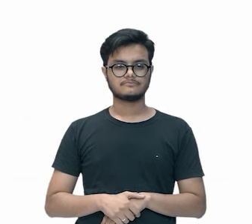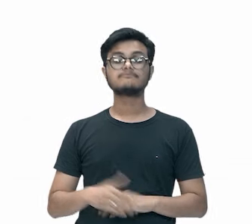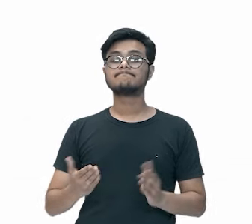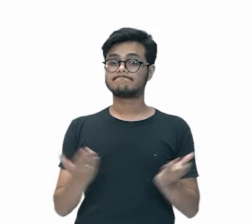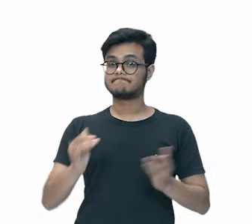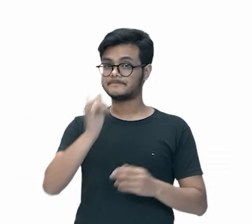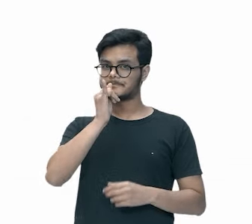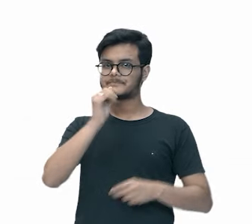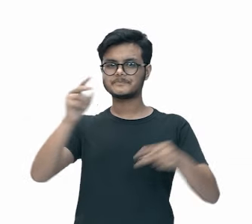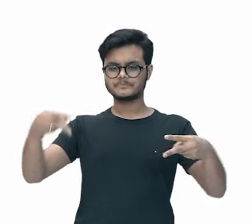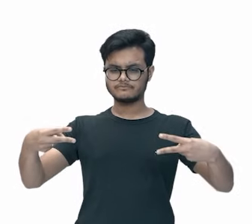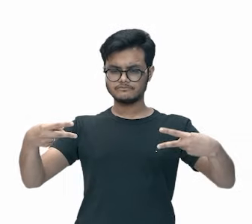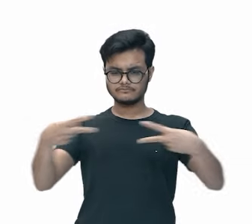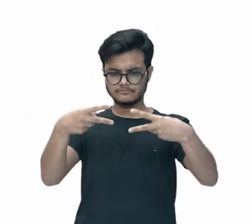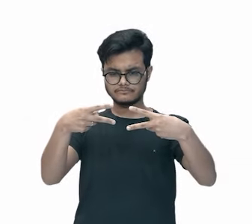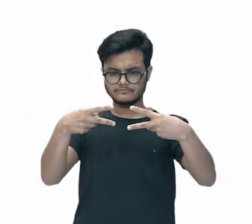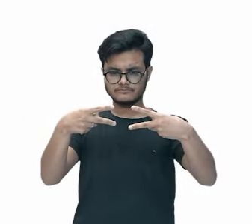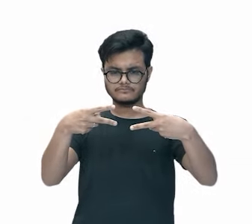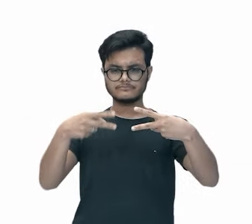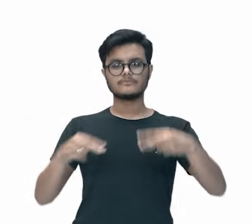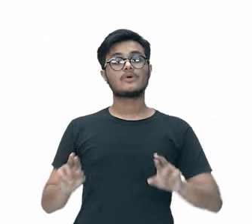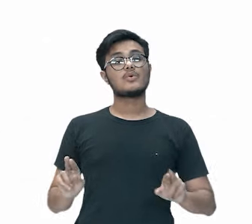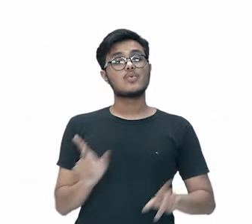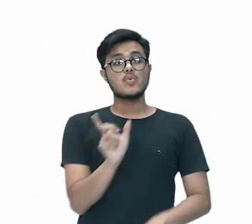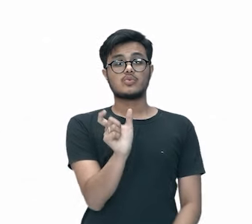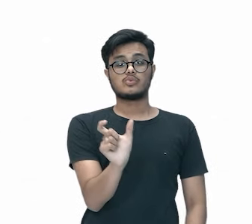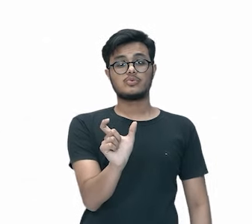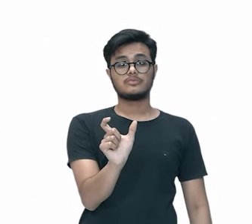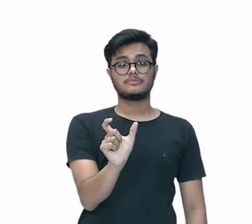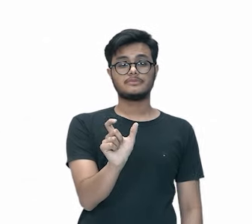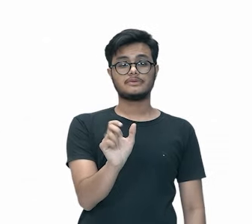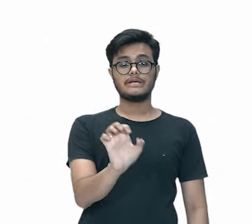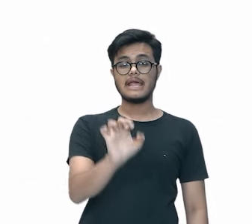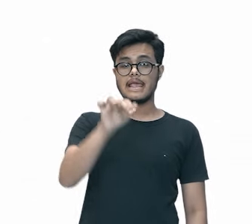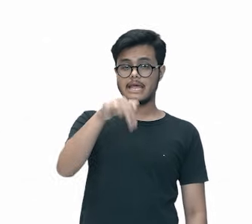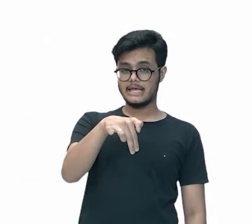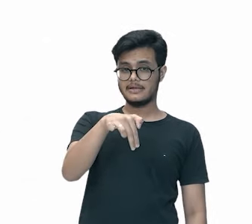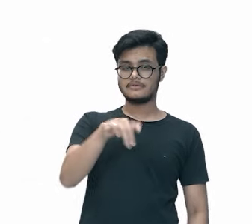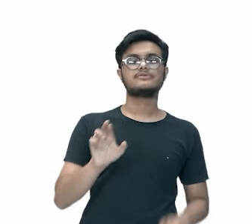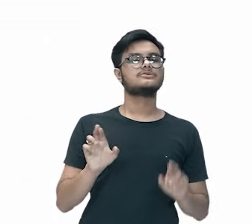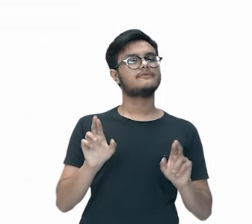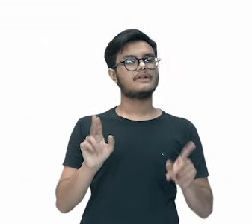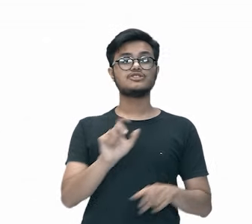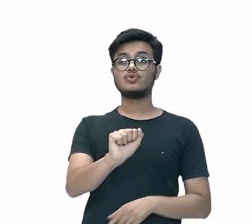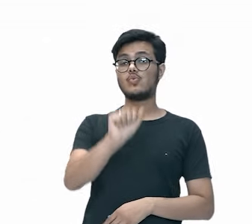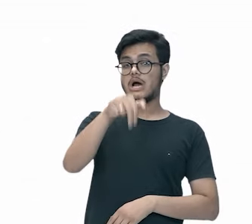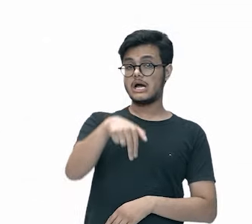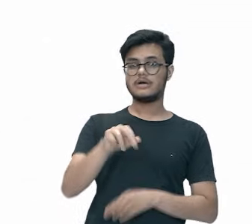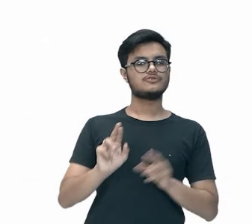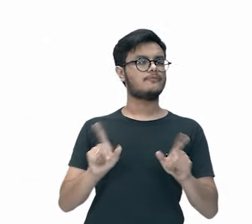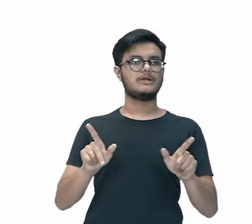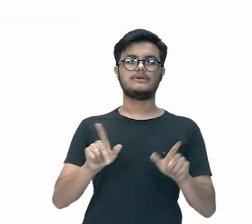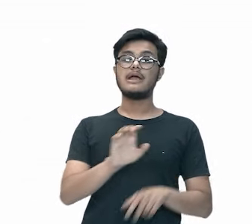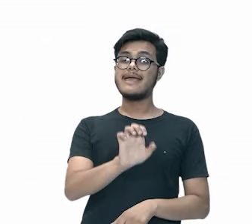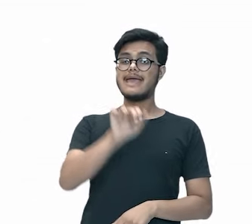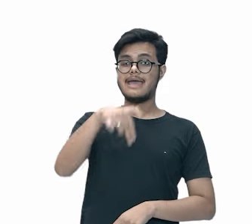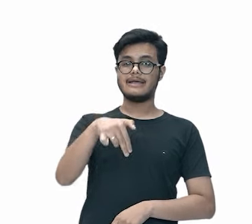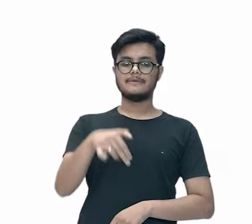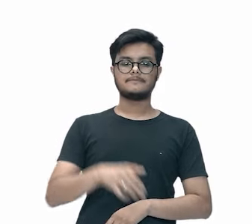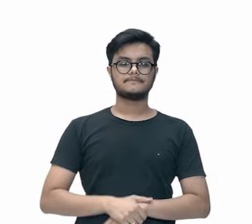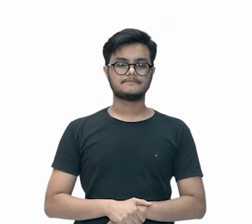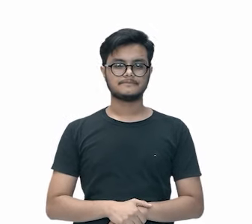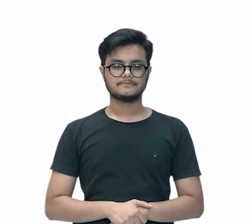ligação, aí o infixo, né? A partezinha do meio já vai ficar o em, tá? Estão vendo ali? Vou até